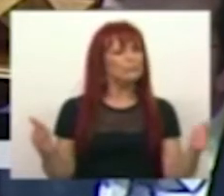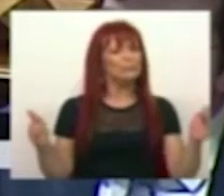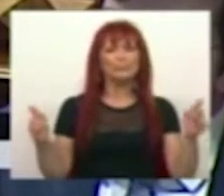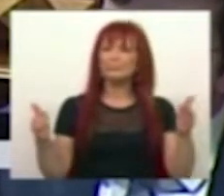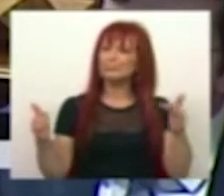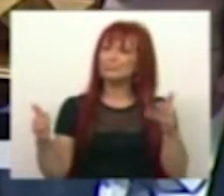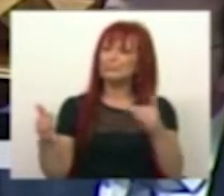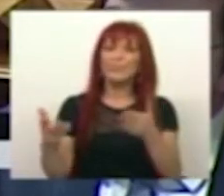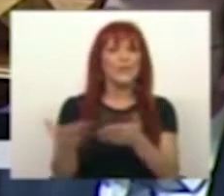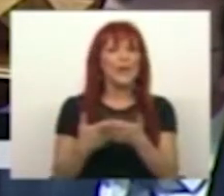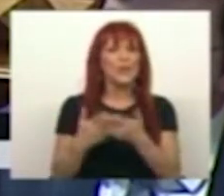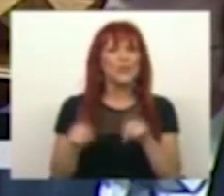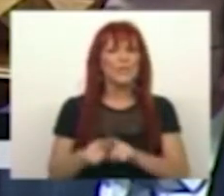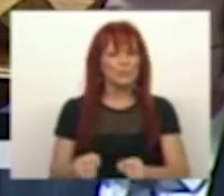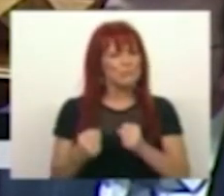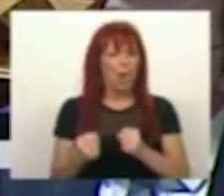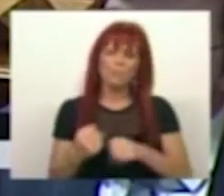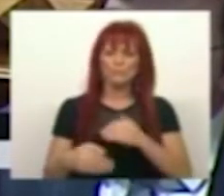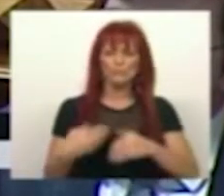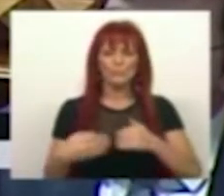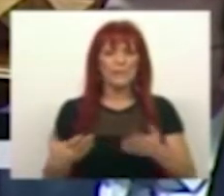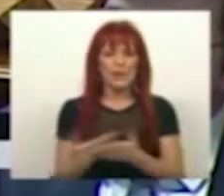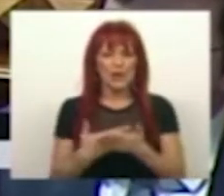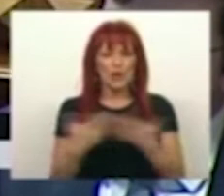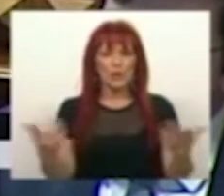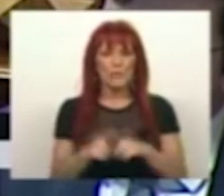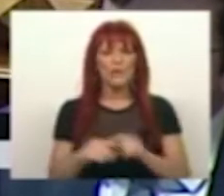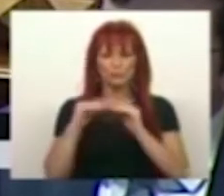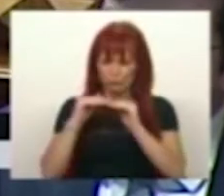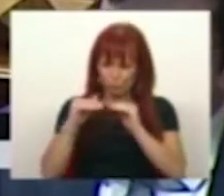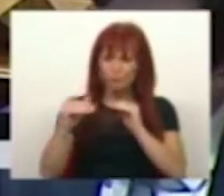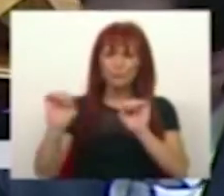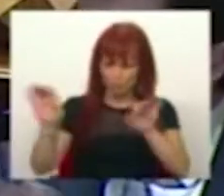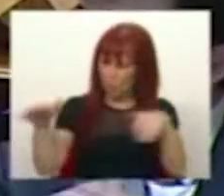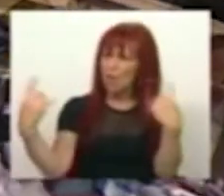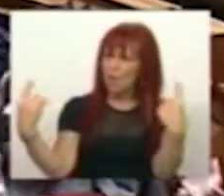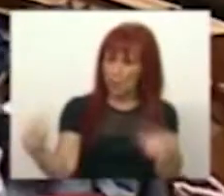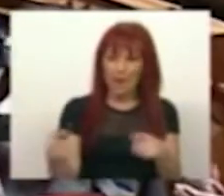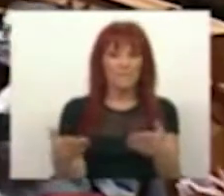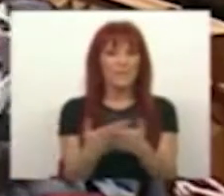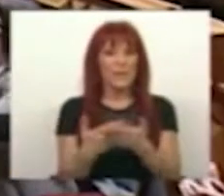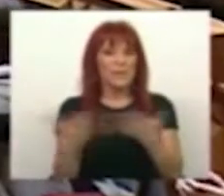convergência, uma economia resiliente e uma economia sustentável.